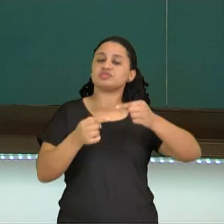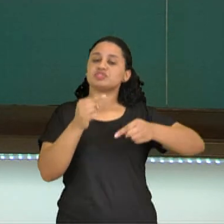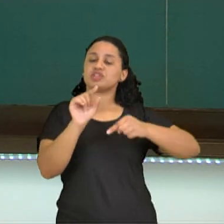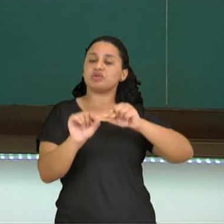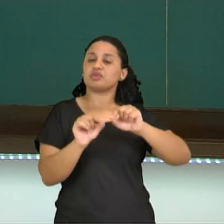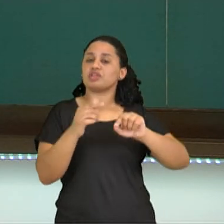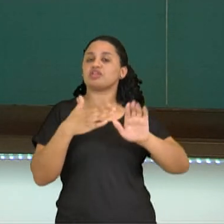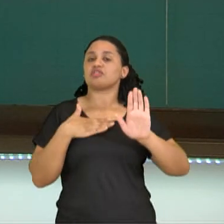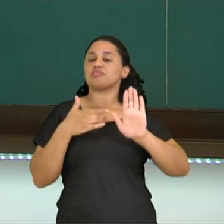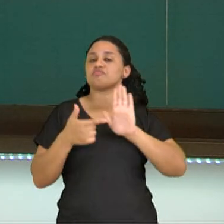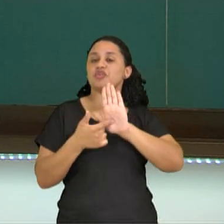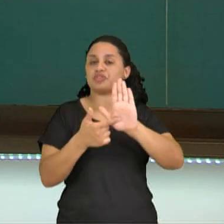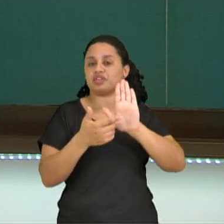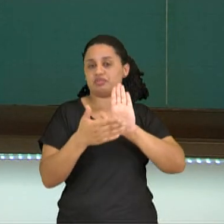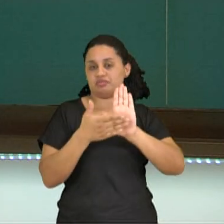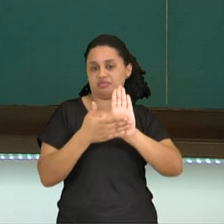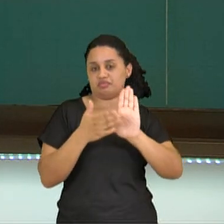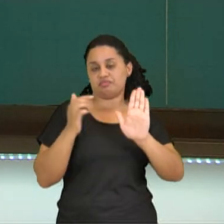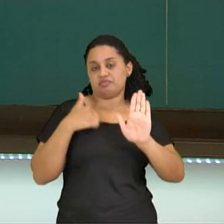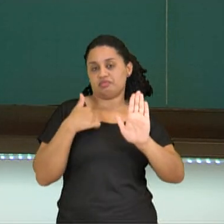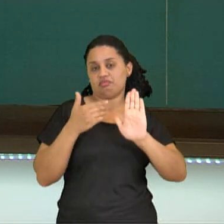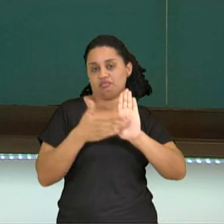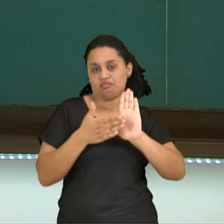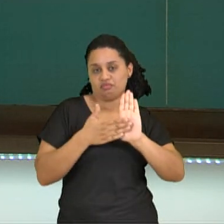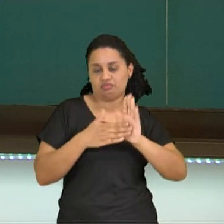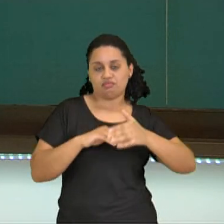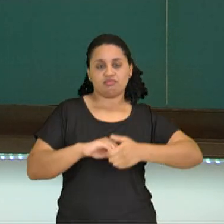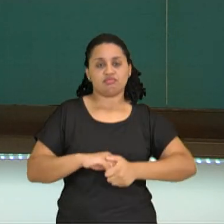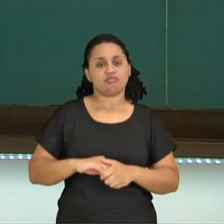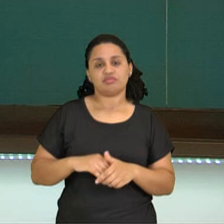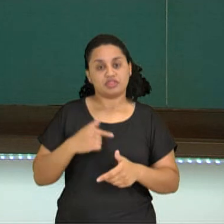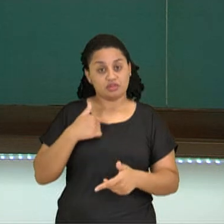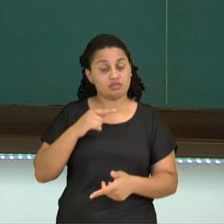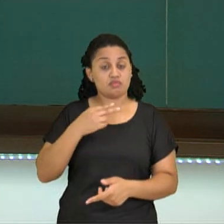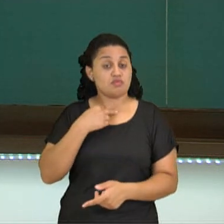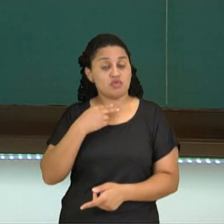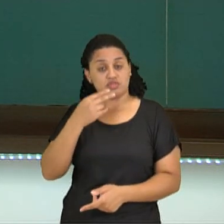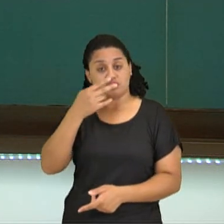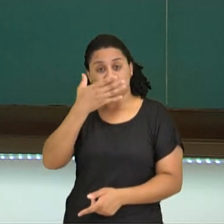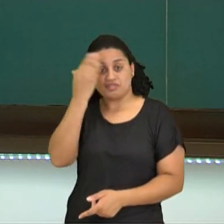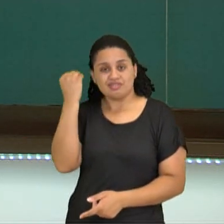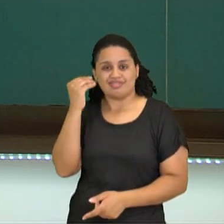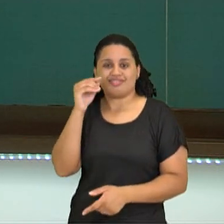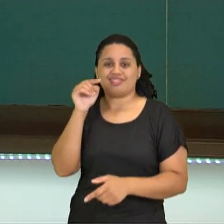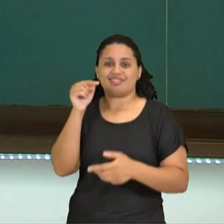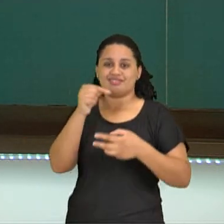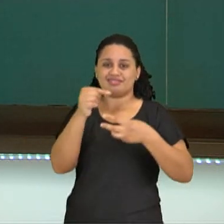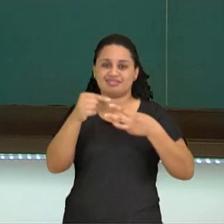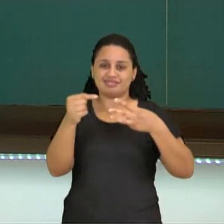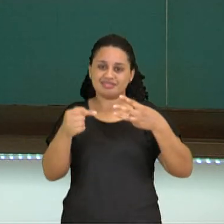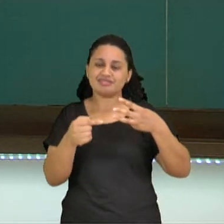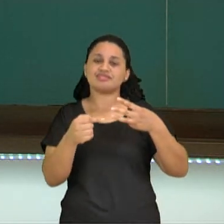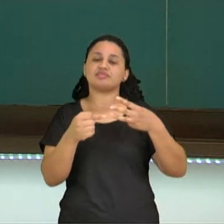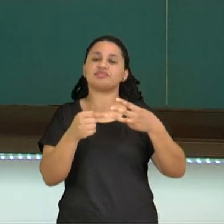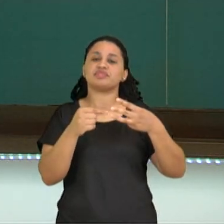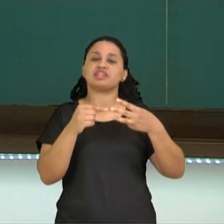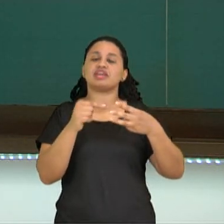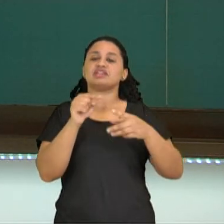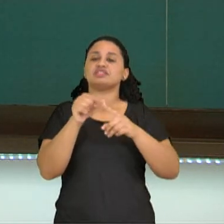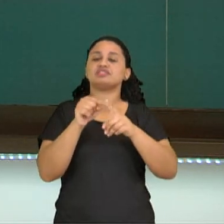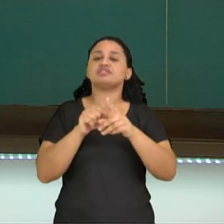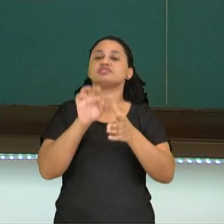ideias discutidas ao longo do texto, ok? Não se esqueçam disso. Textos dissertativos argumentativos são cobrados